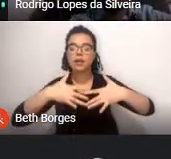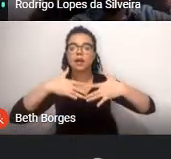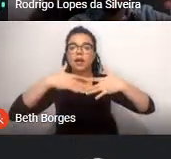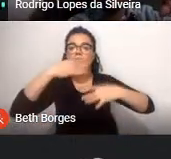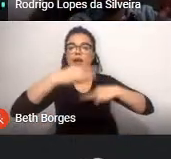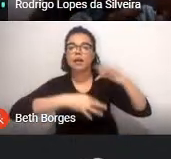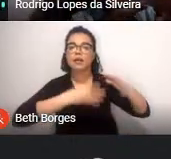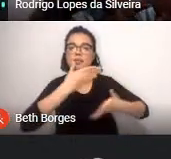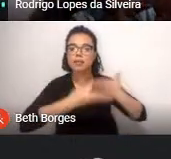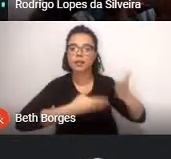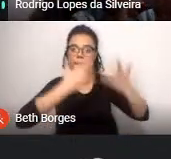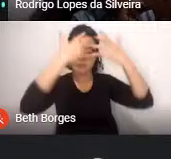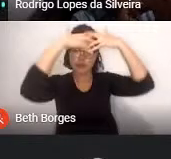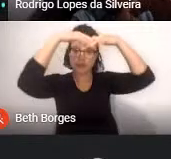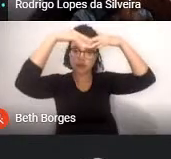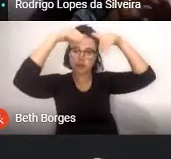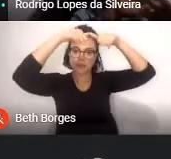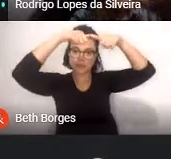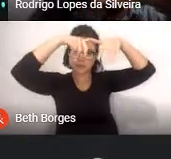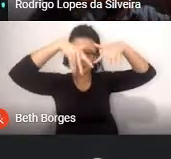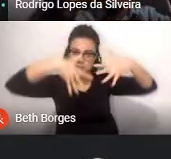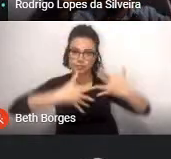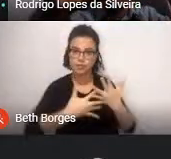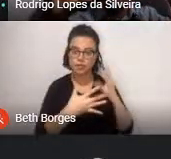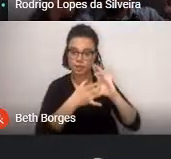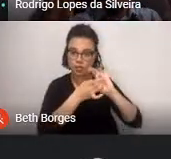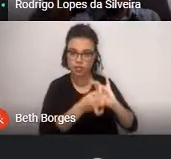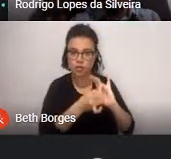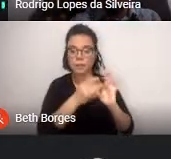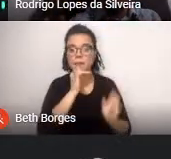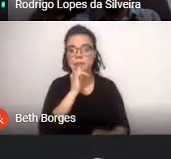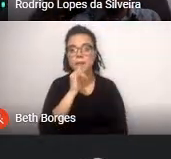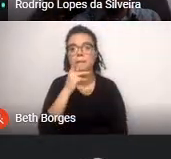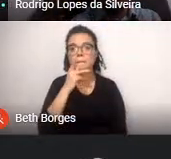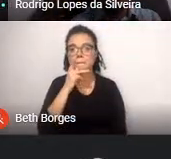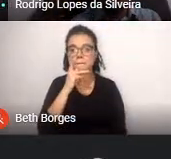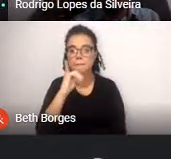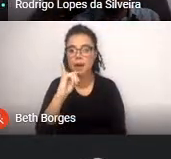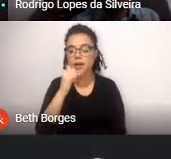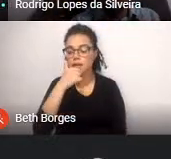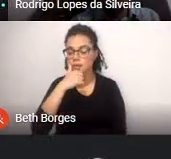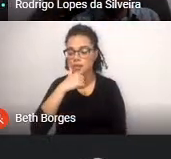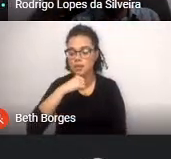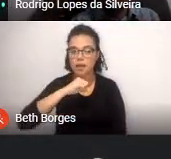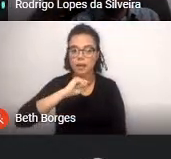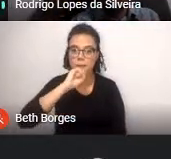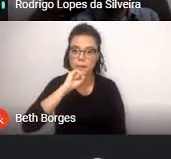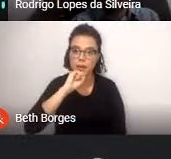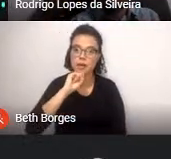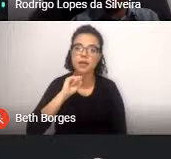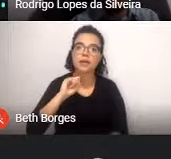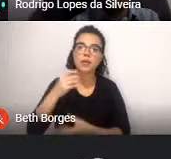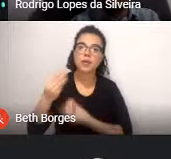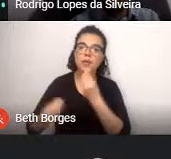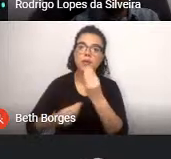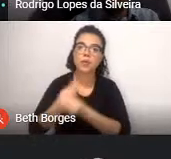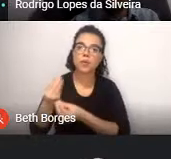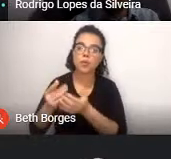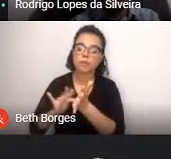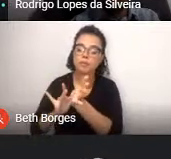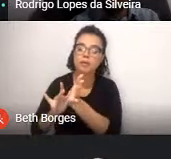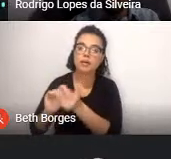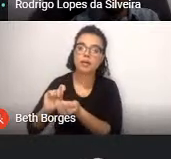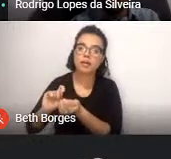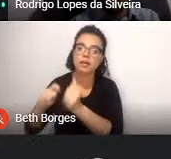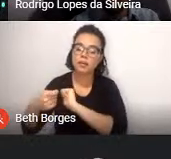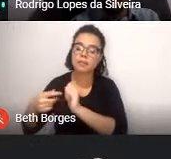pai ou a mãe ou alguma figura de autoridade, né? E assim trabalhar esses esquemas